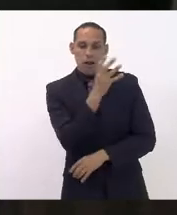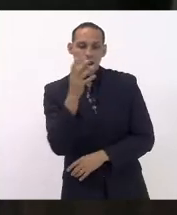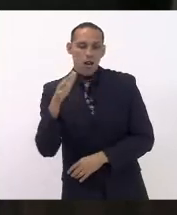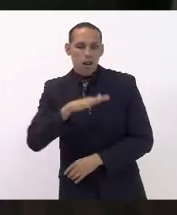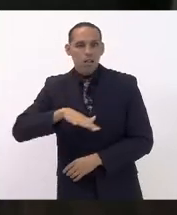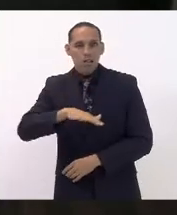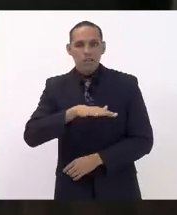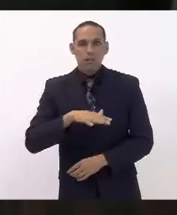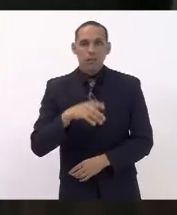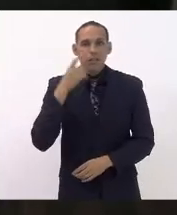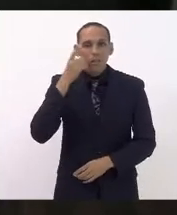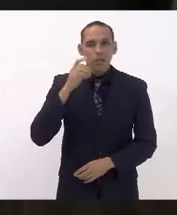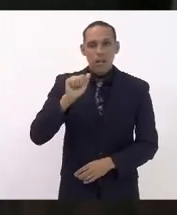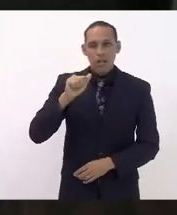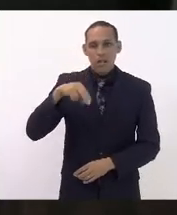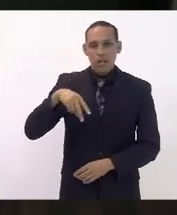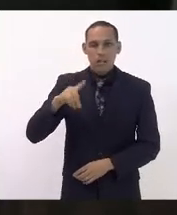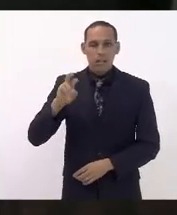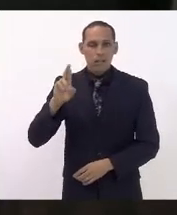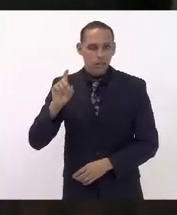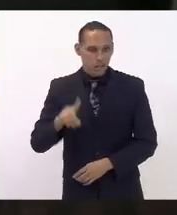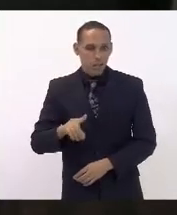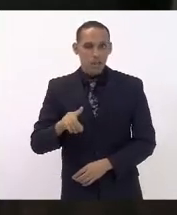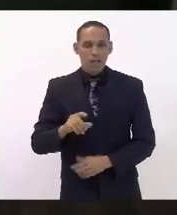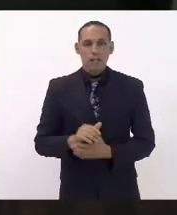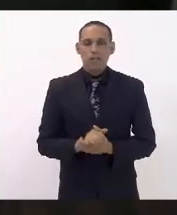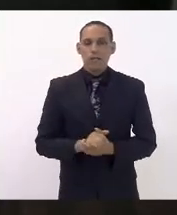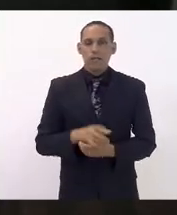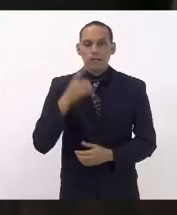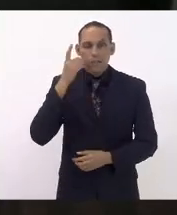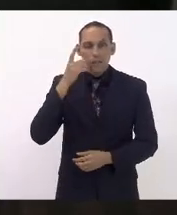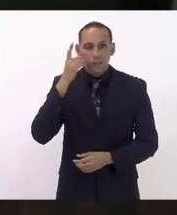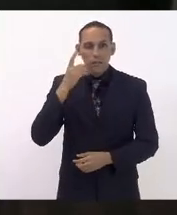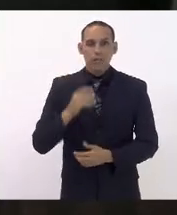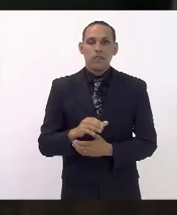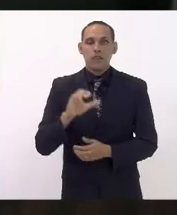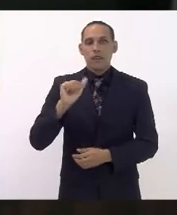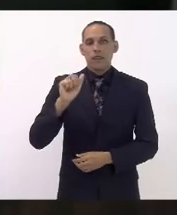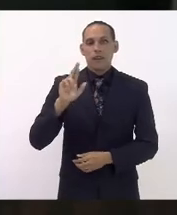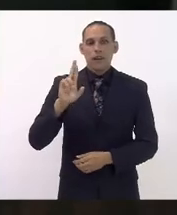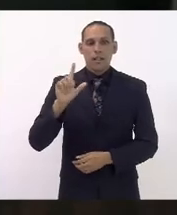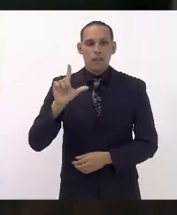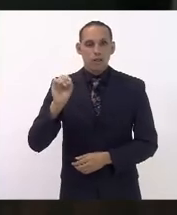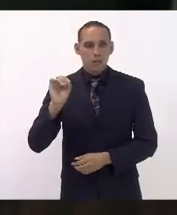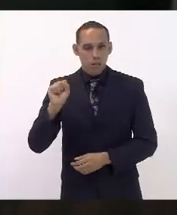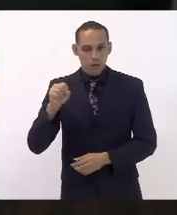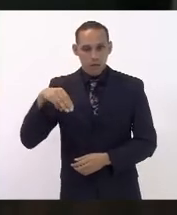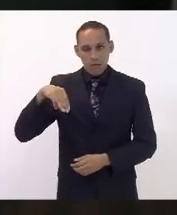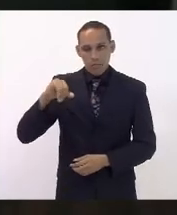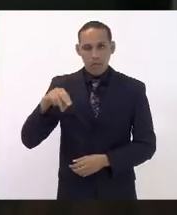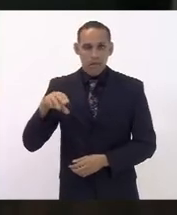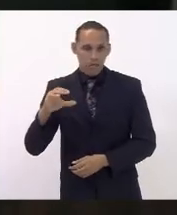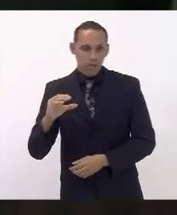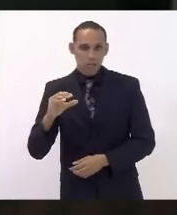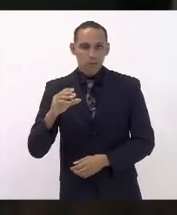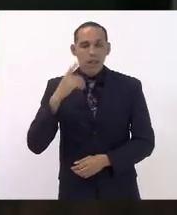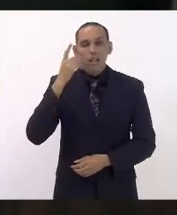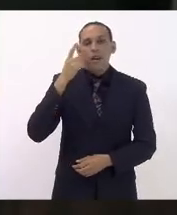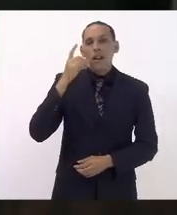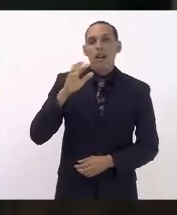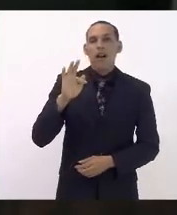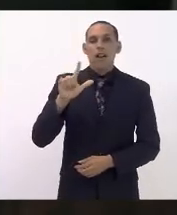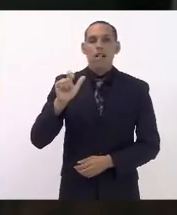deputado André Correia. Deputado André Correia. Deputado Carlos Mink. Deputado Carlos Mink. Deputado